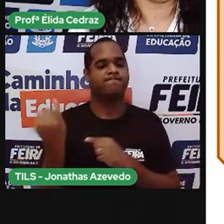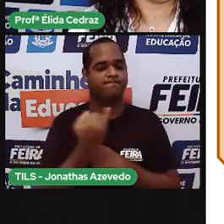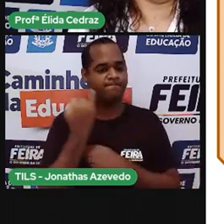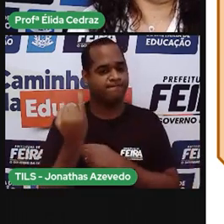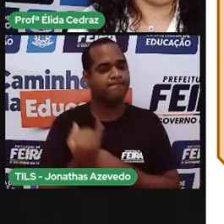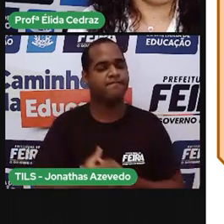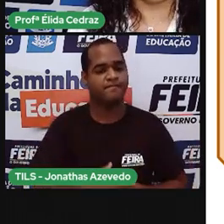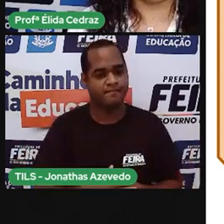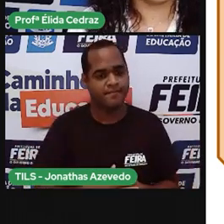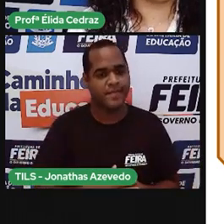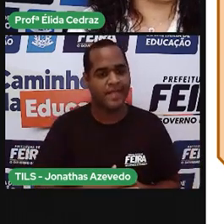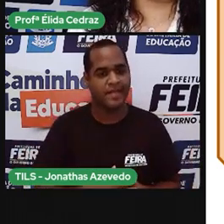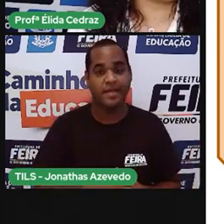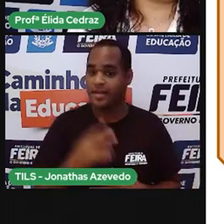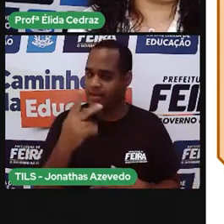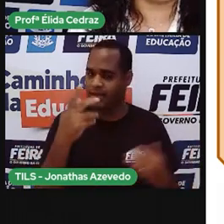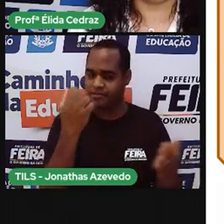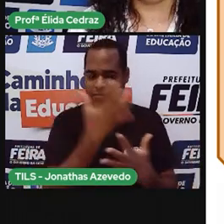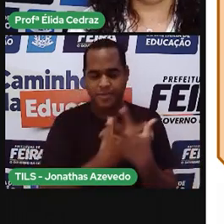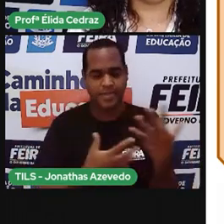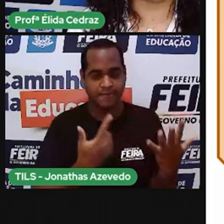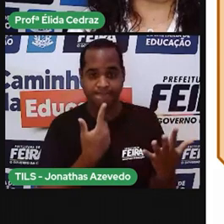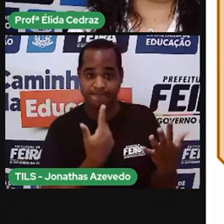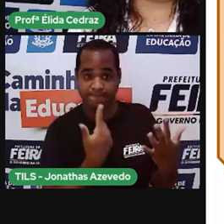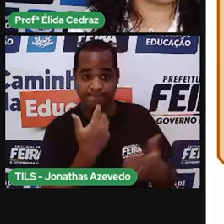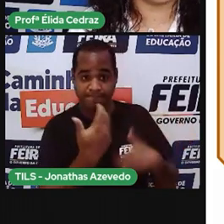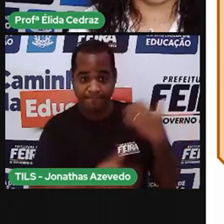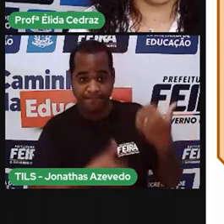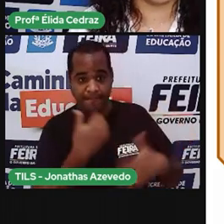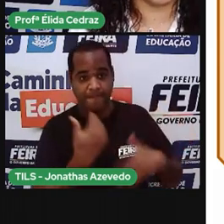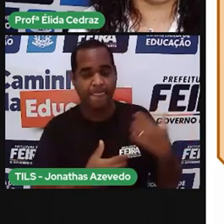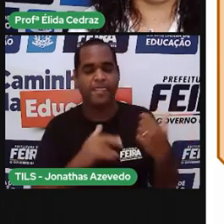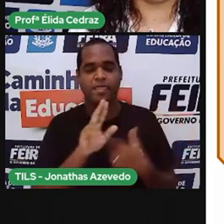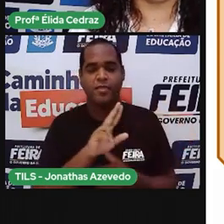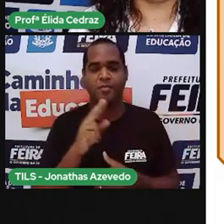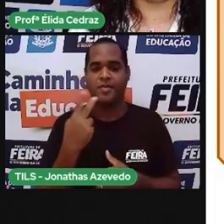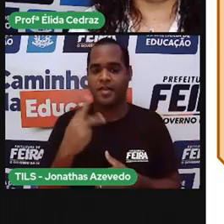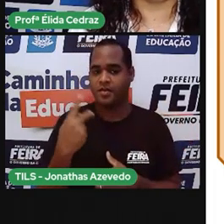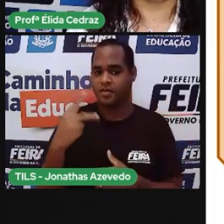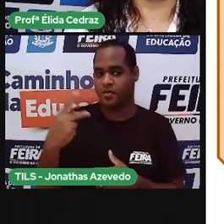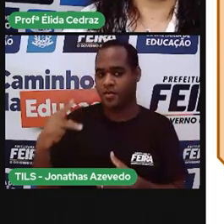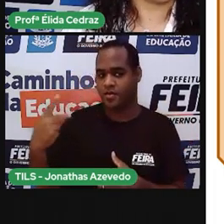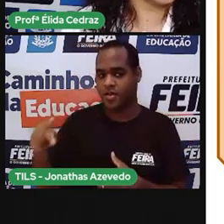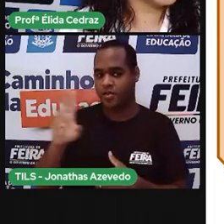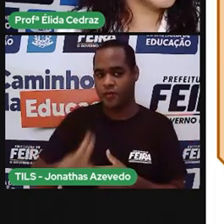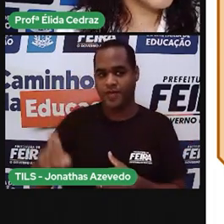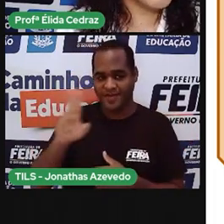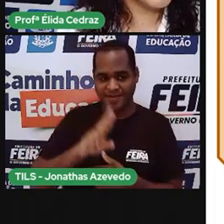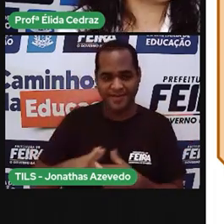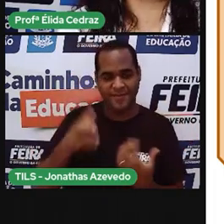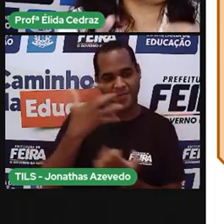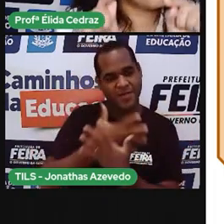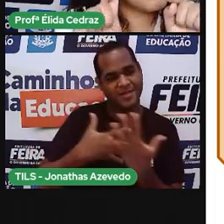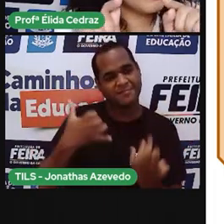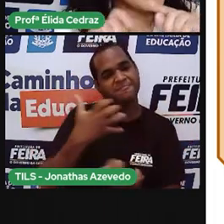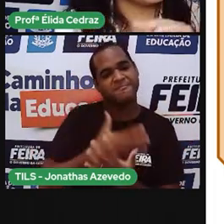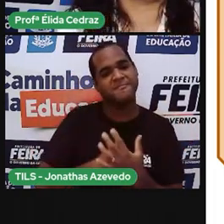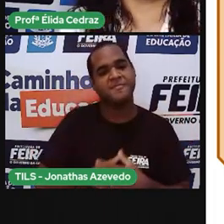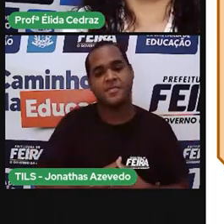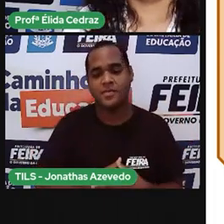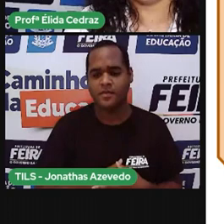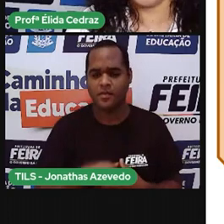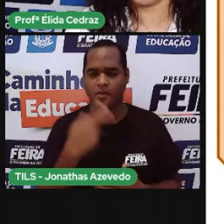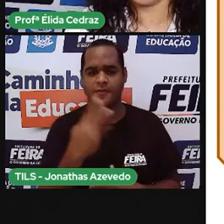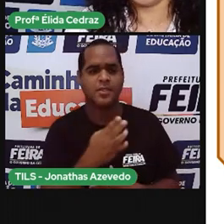certo? A música vai falar o nome de vários instrumentos. Quais instrumentos você aí